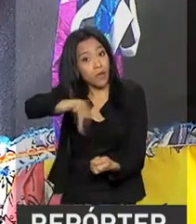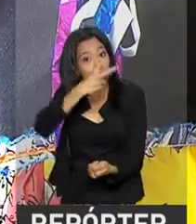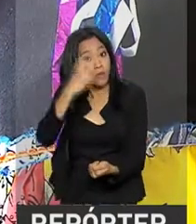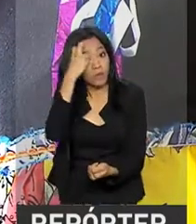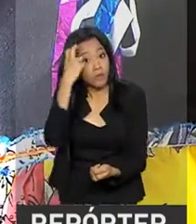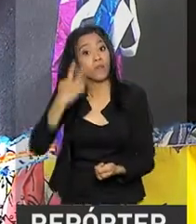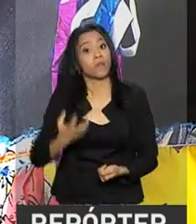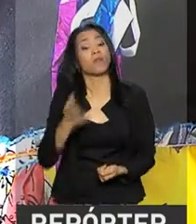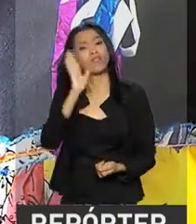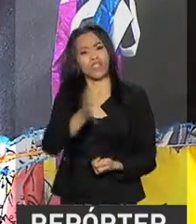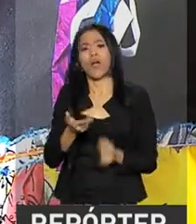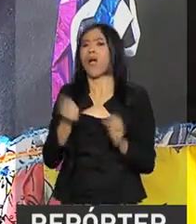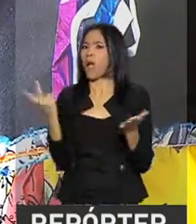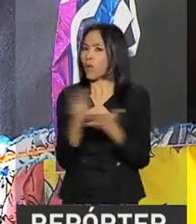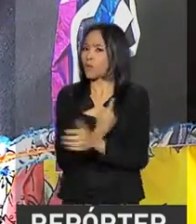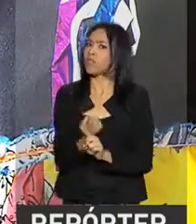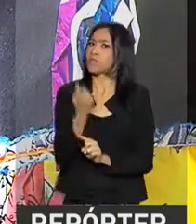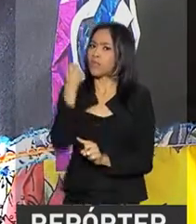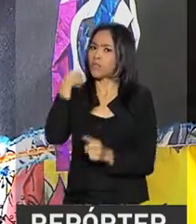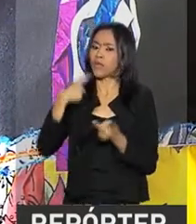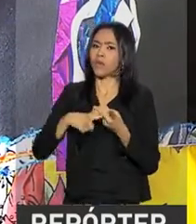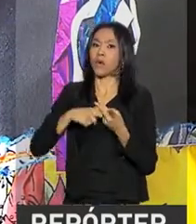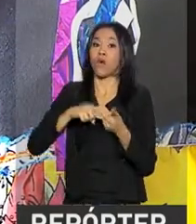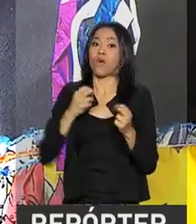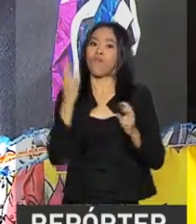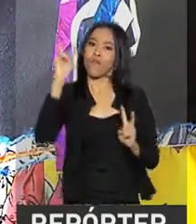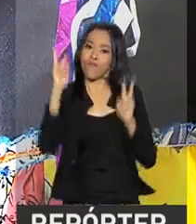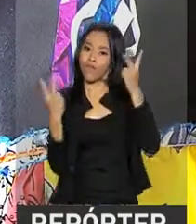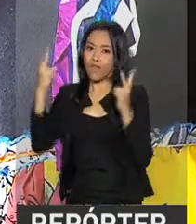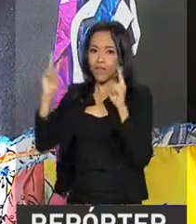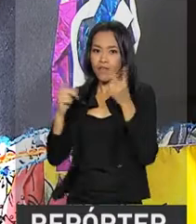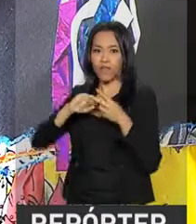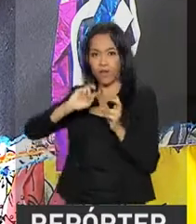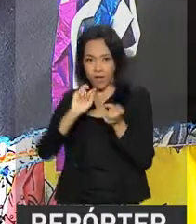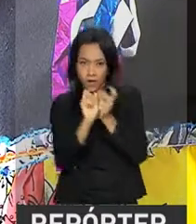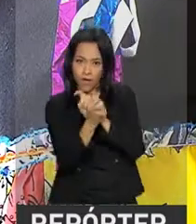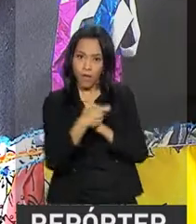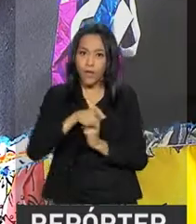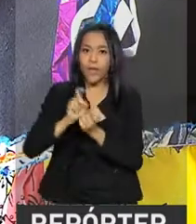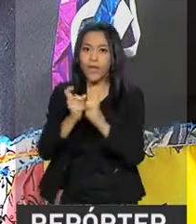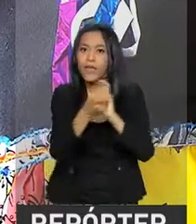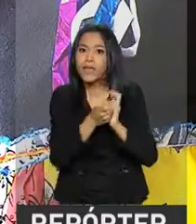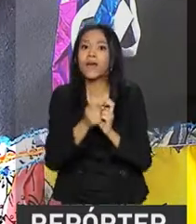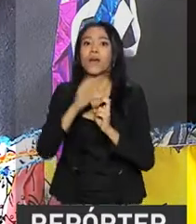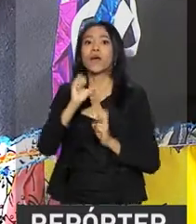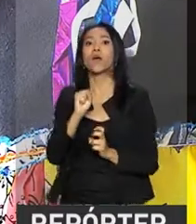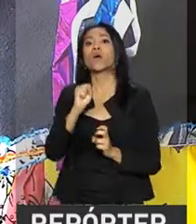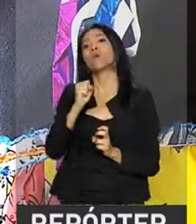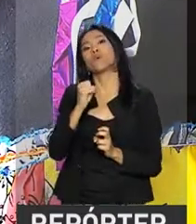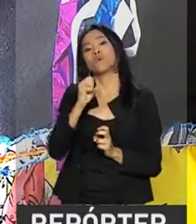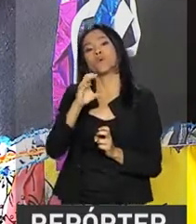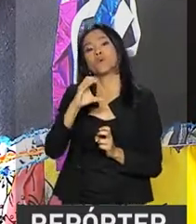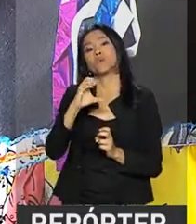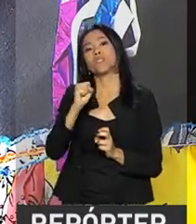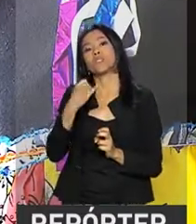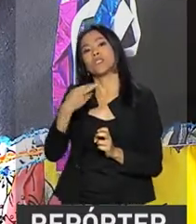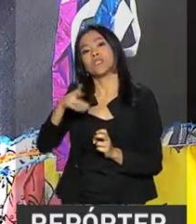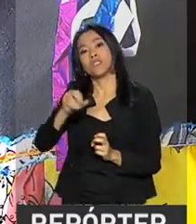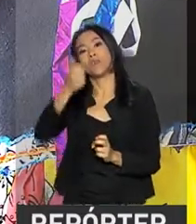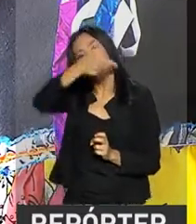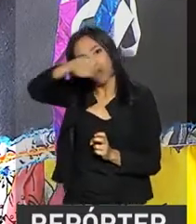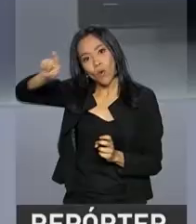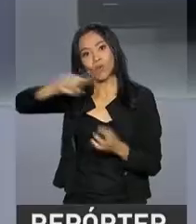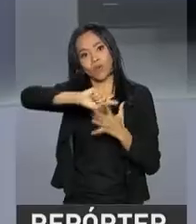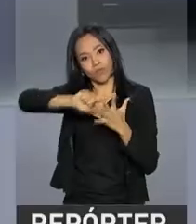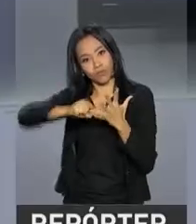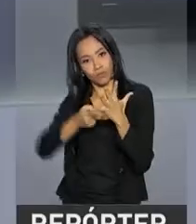imaterial, como já aconteceu com o frevo do Recife, a capoeira, o Círio de Nazaré e a roda de samba do Recôncavo